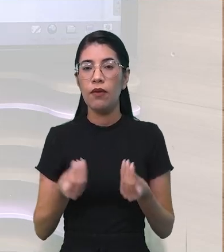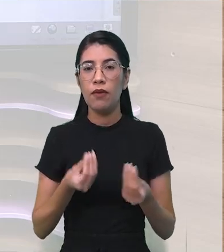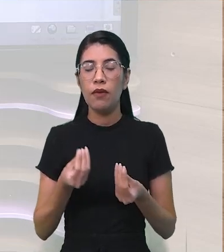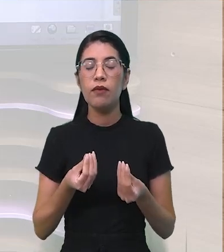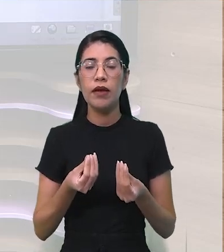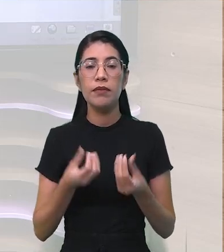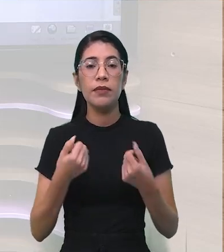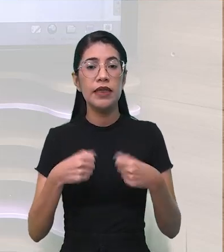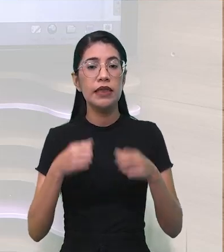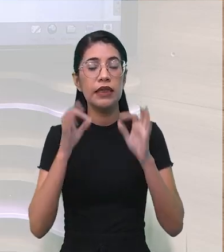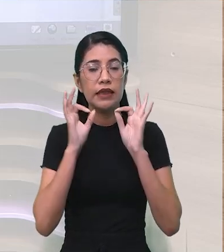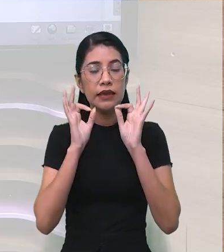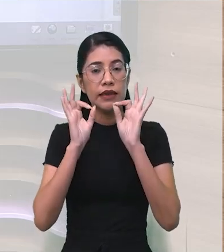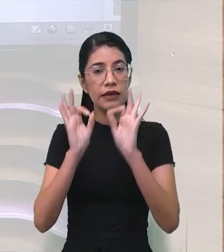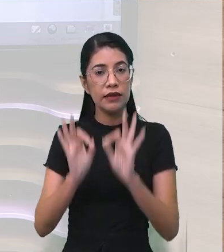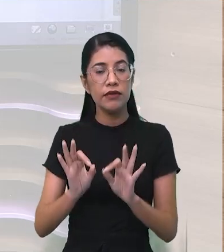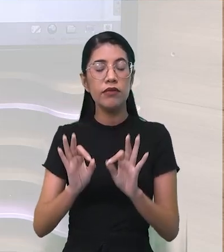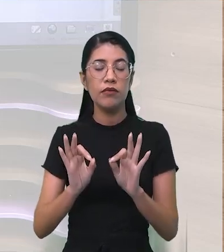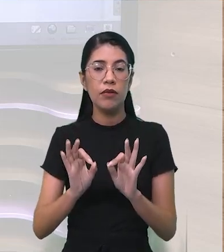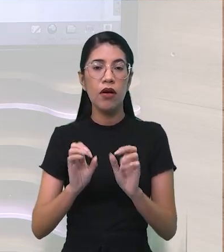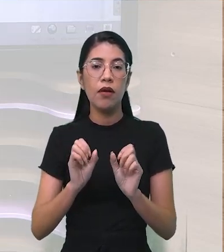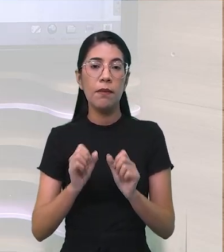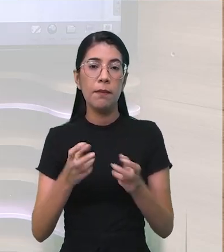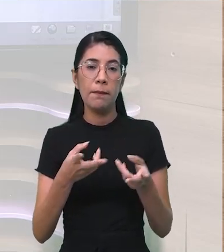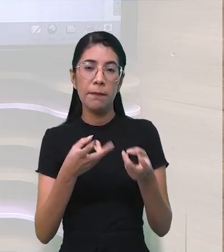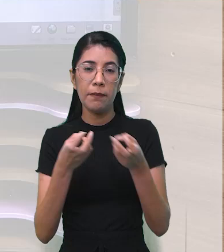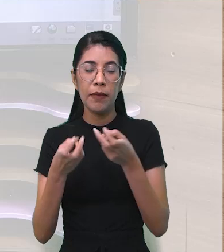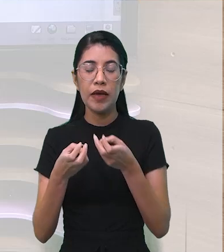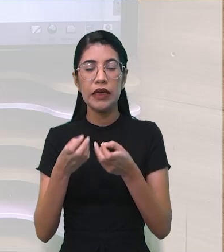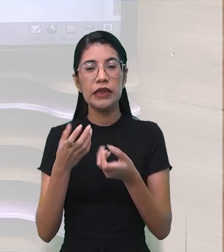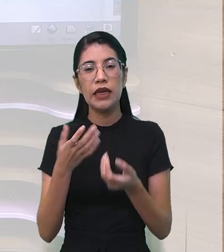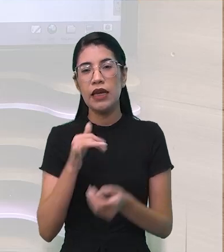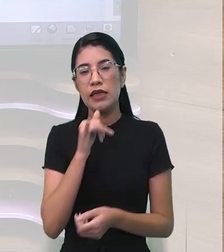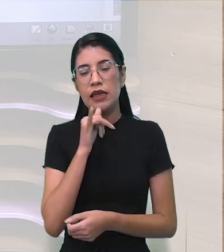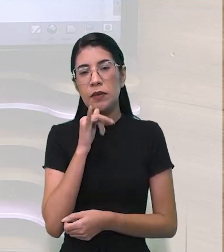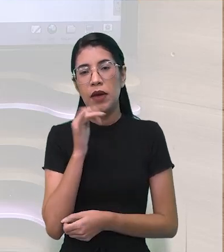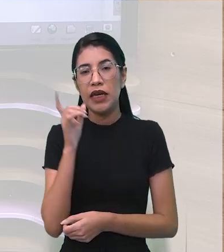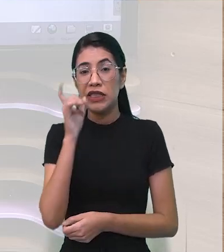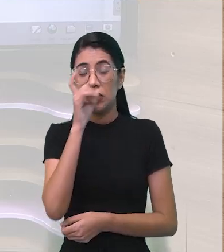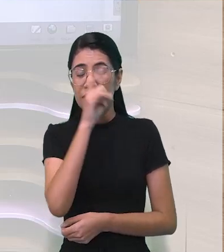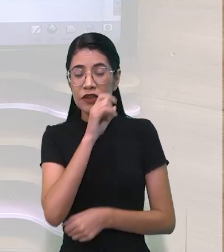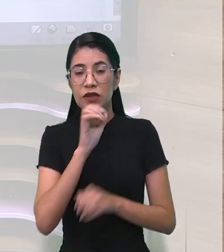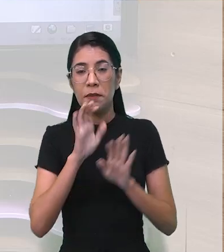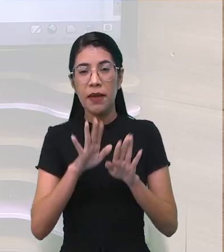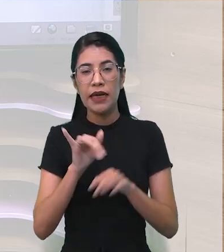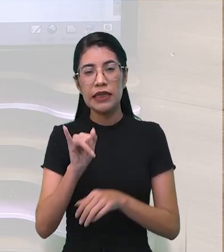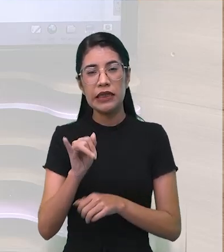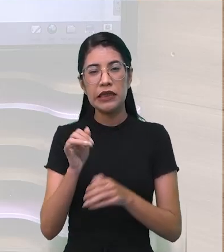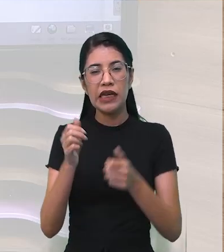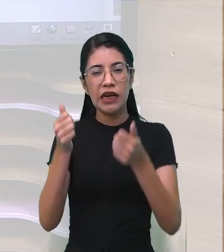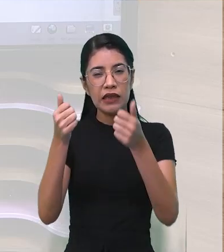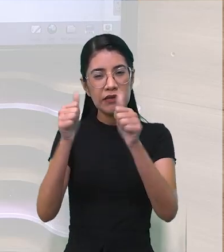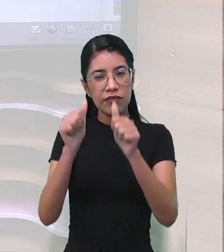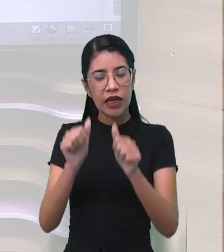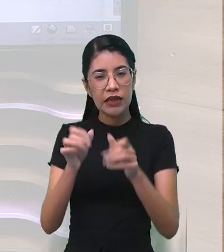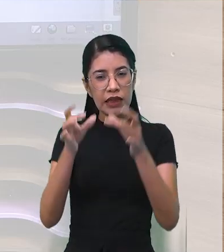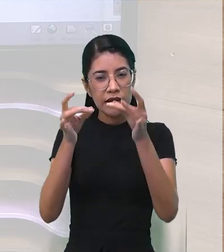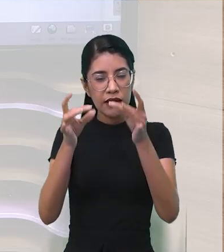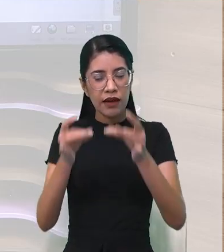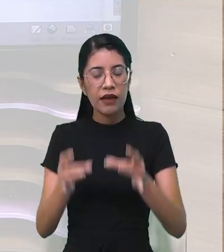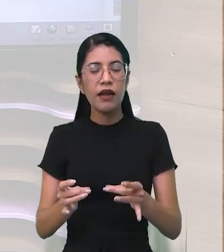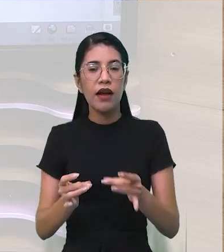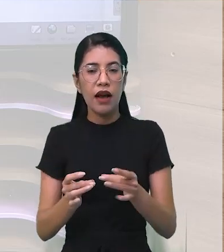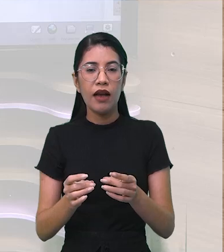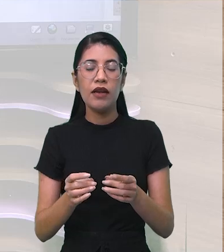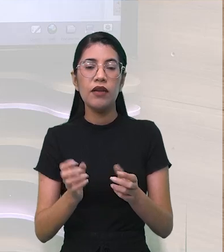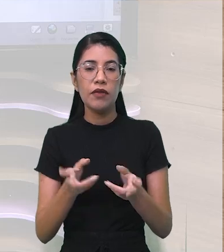aí, muita atenção, porque aí você pode achar que um problema é muito difícil, mas quando você analisa ele direitinho, você